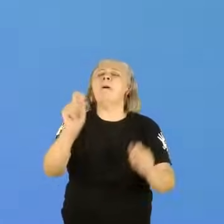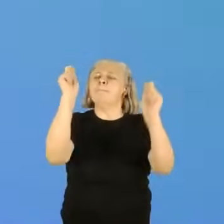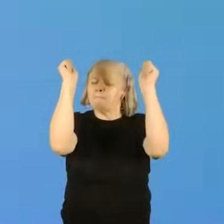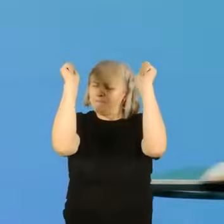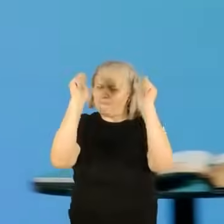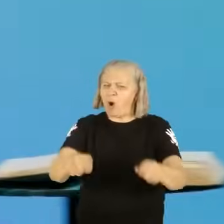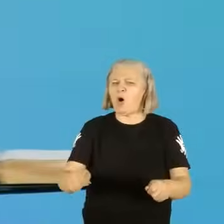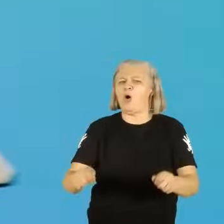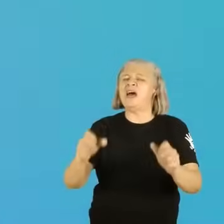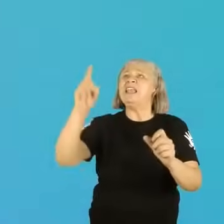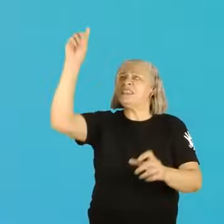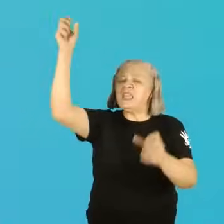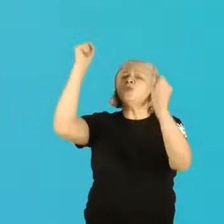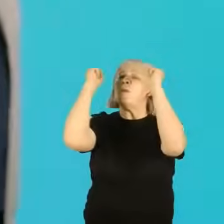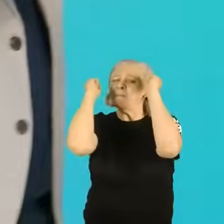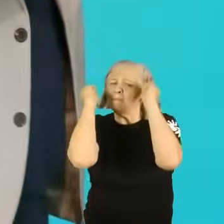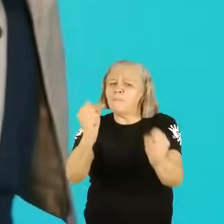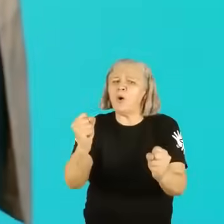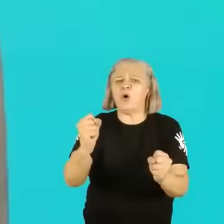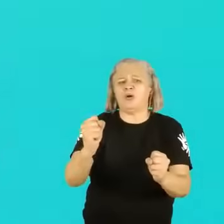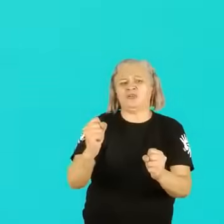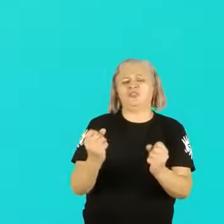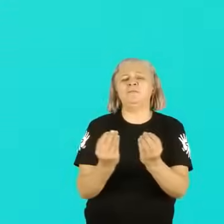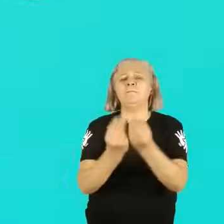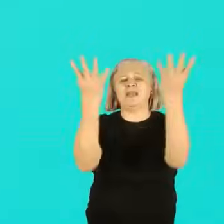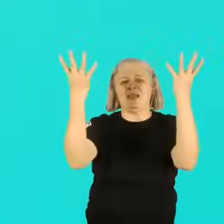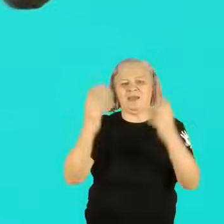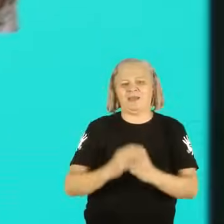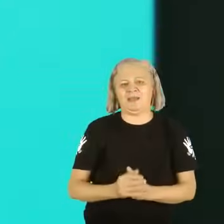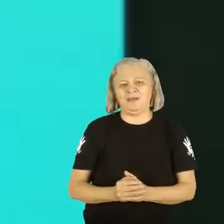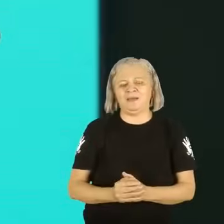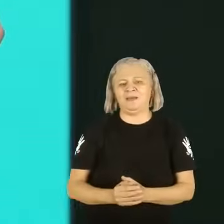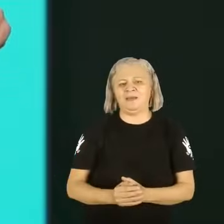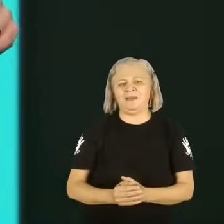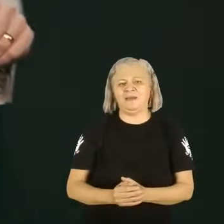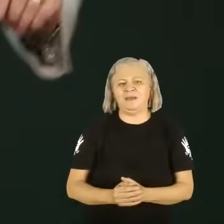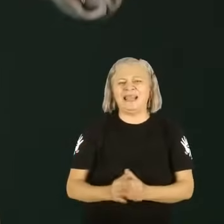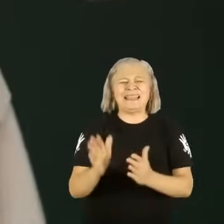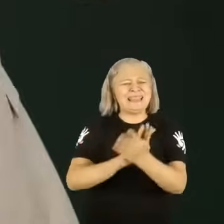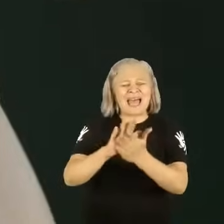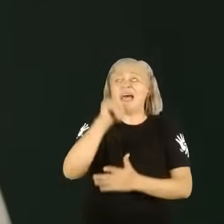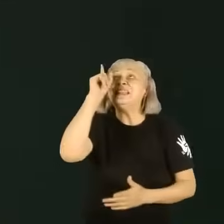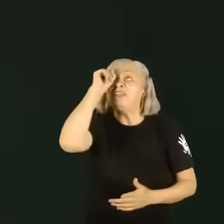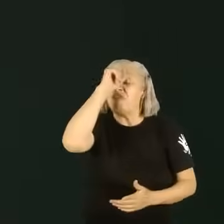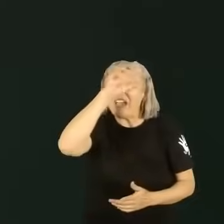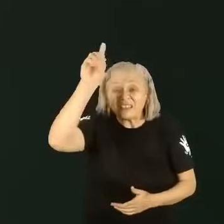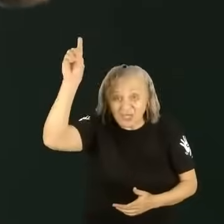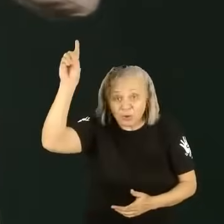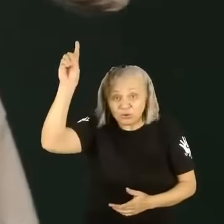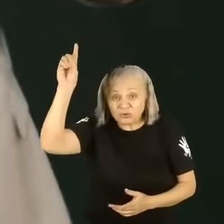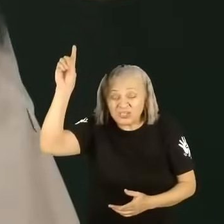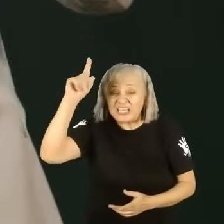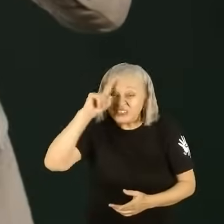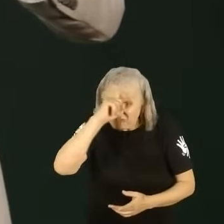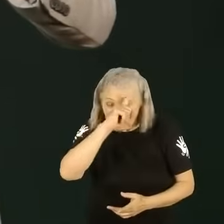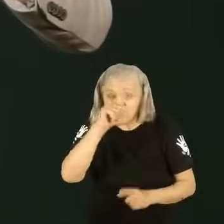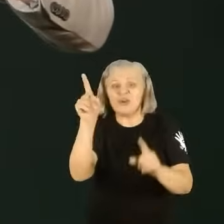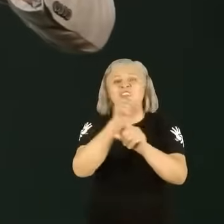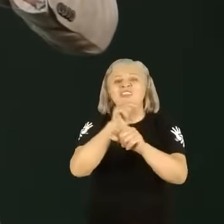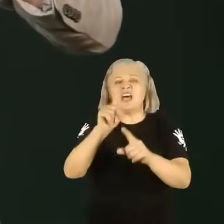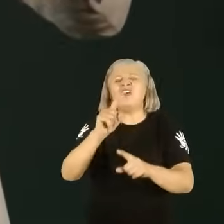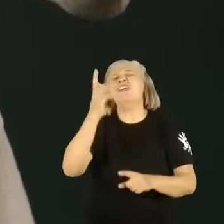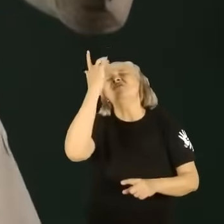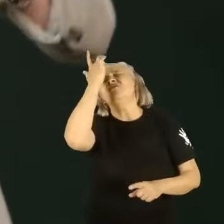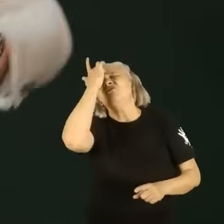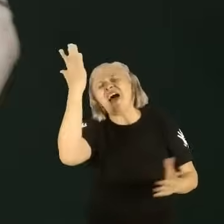Não há nada demasiadamente difícil para Deus. O que te impede de viver o teu